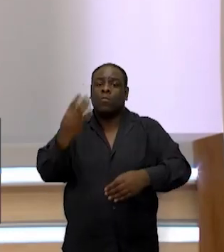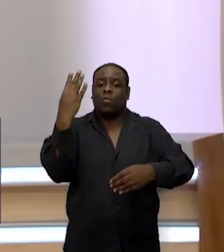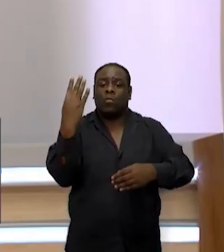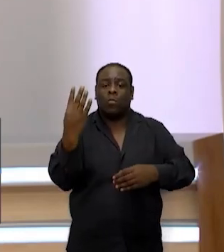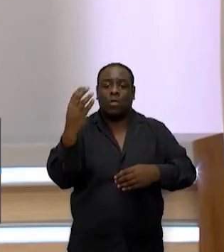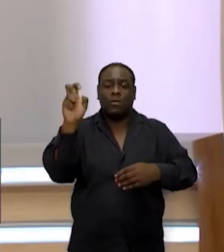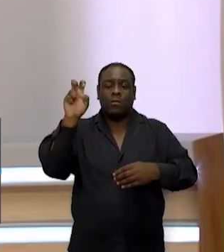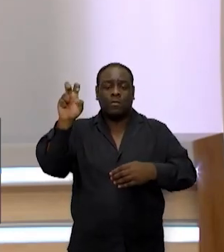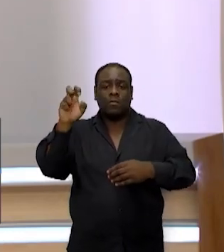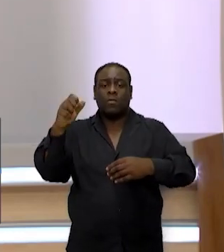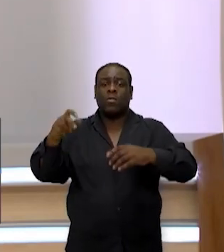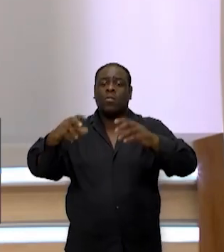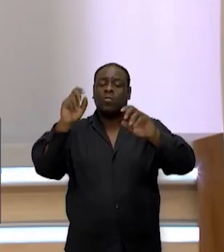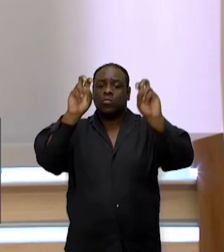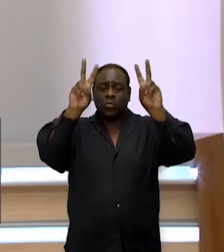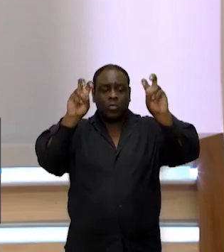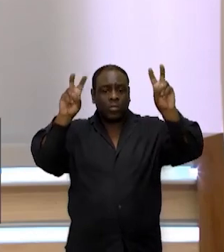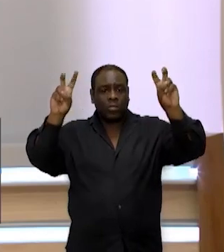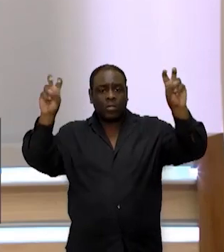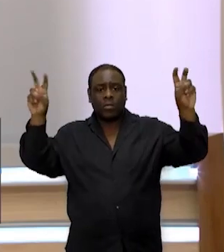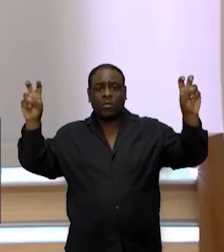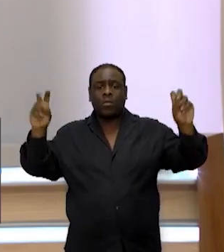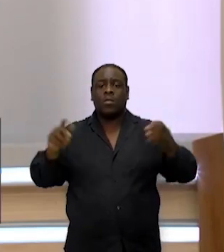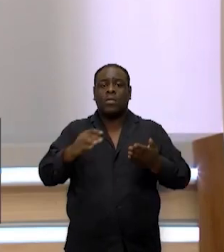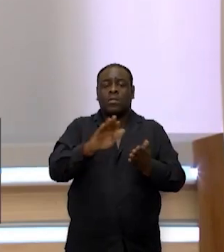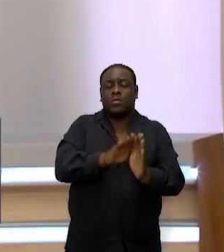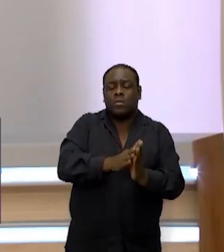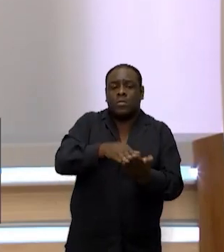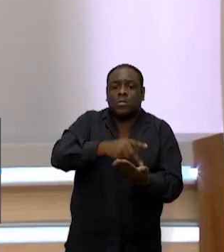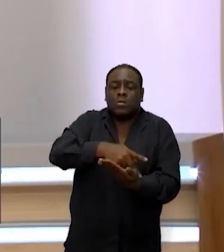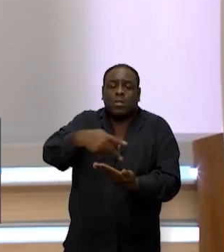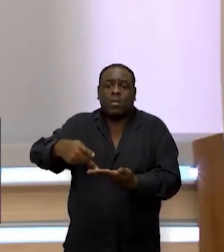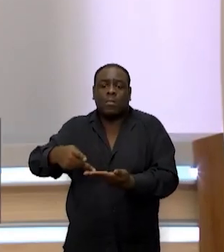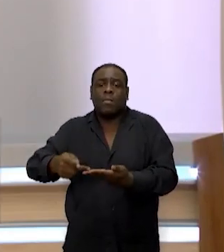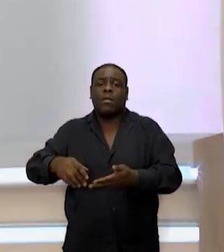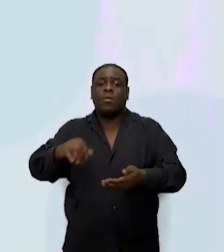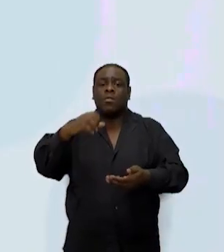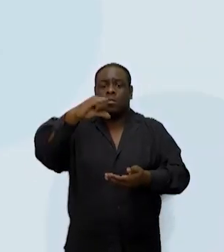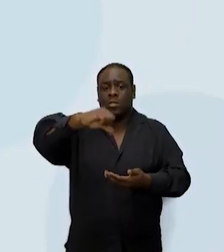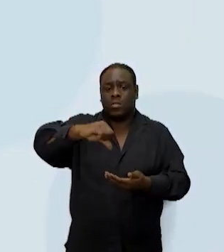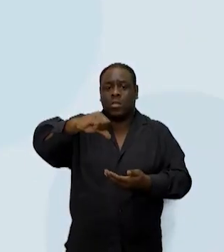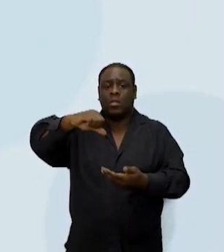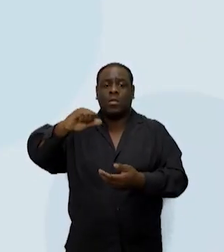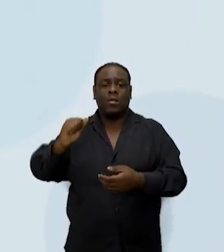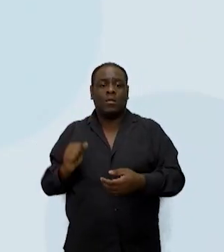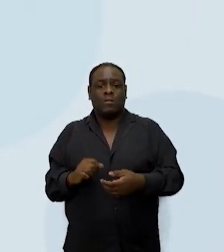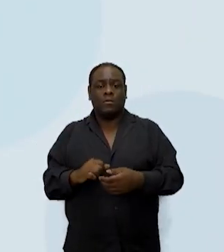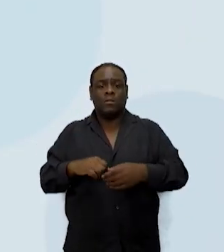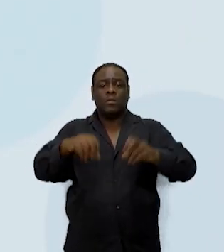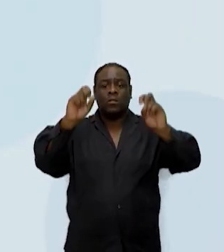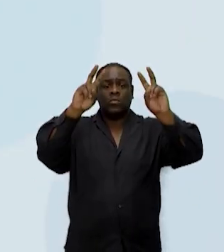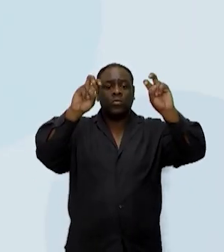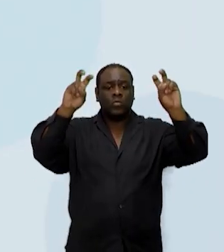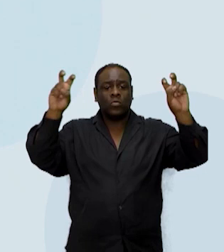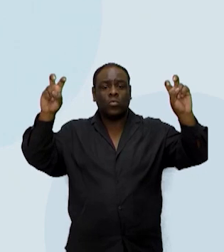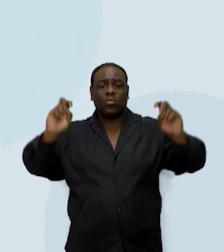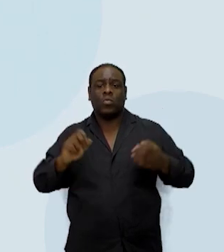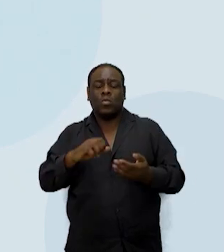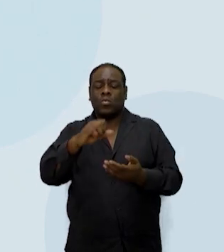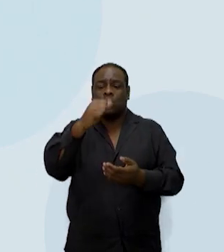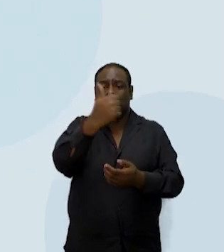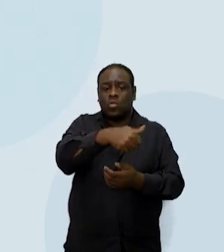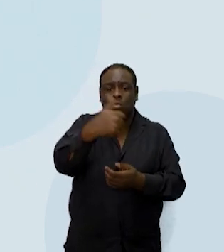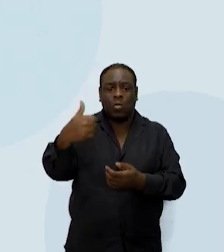o tema e os articuladores textuais, páginas 9 a 11, aí do caderno Aprender Sempre, que foi de onde a gente retirou